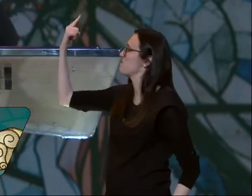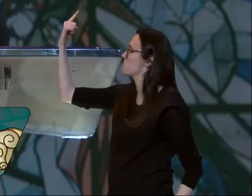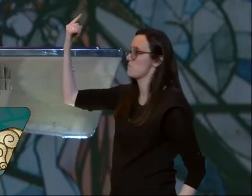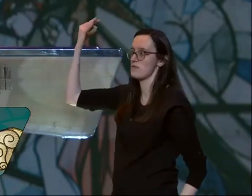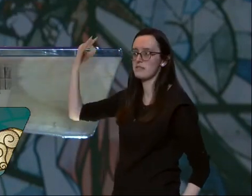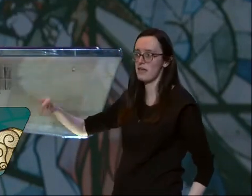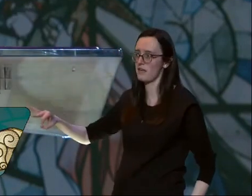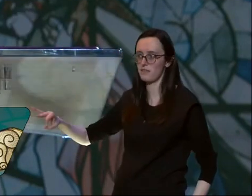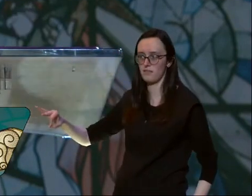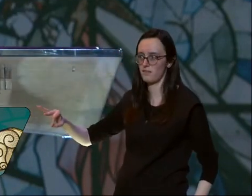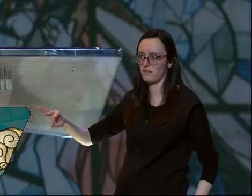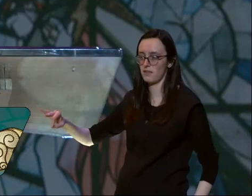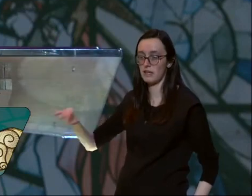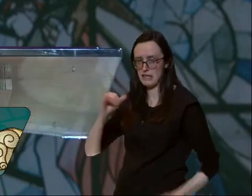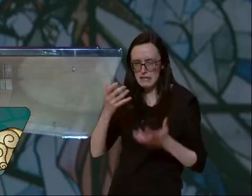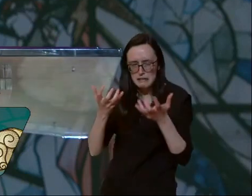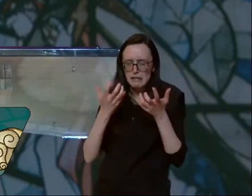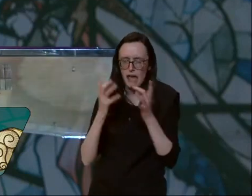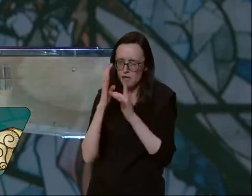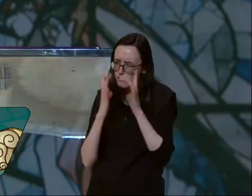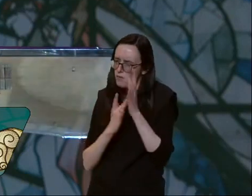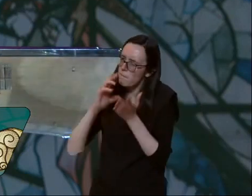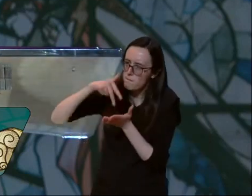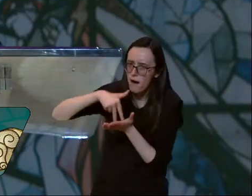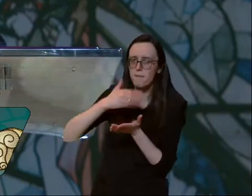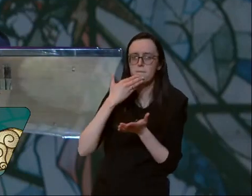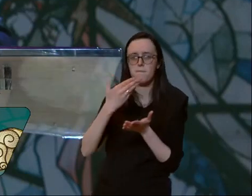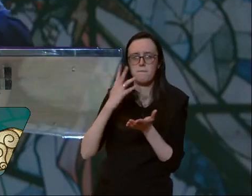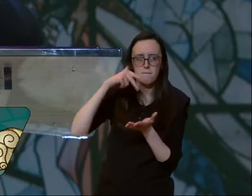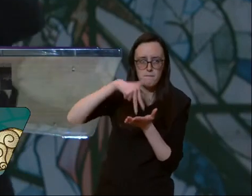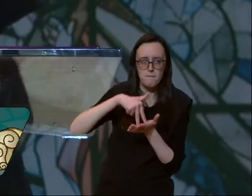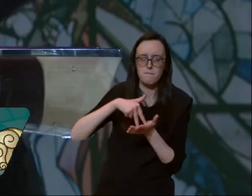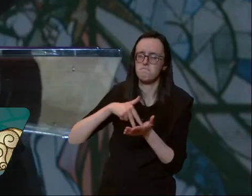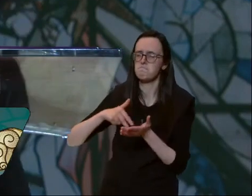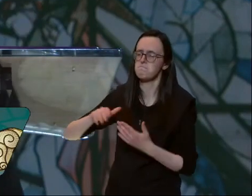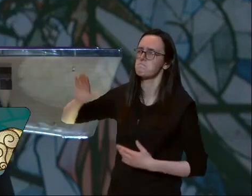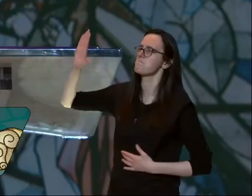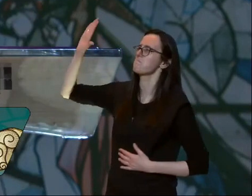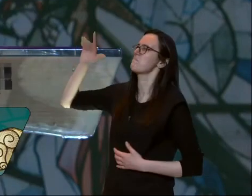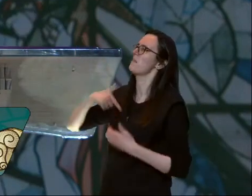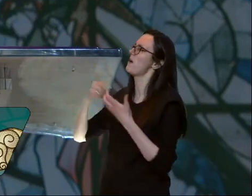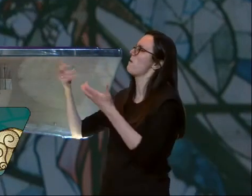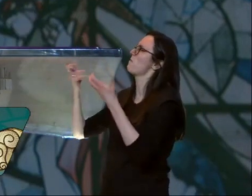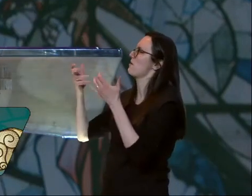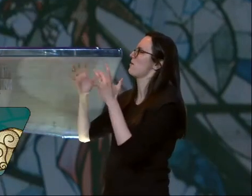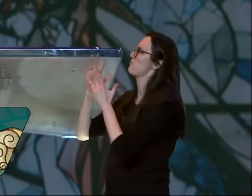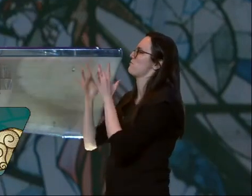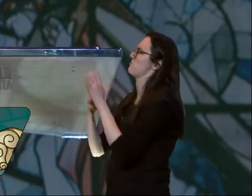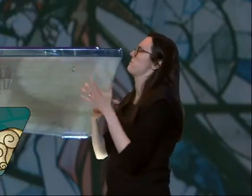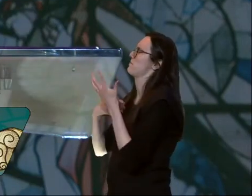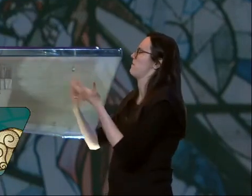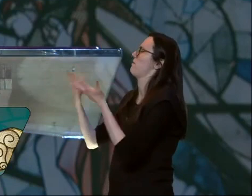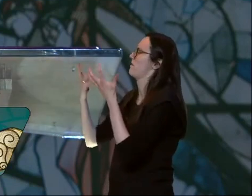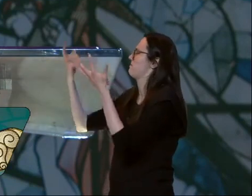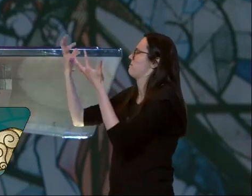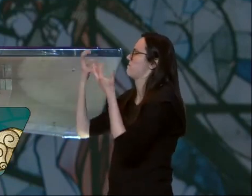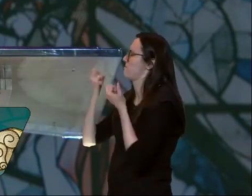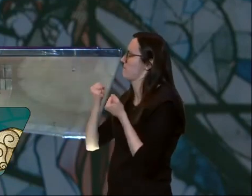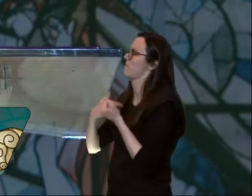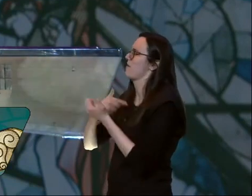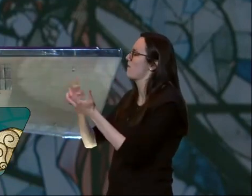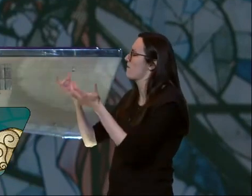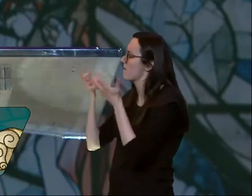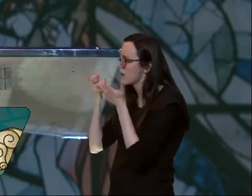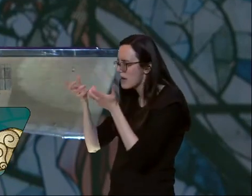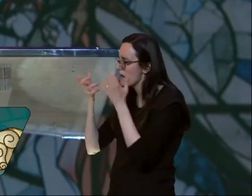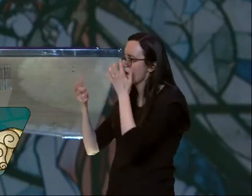Se alguém, eu convido a levantar a sua mão onde você estiver, dizendo: Senhor, eu quero te receber. Eu